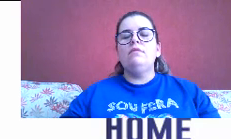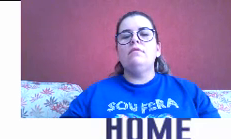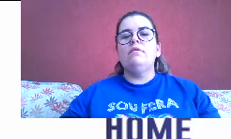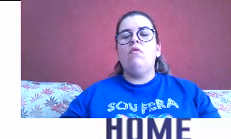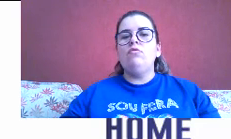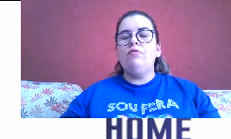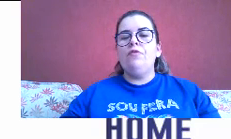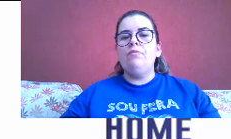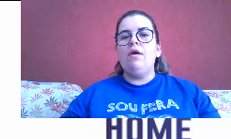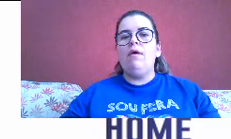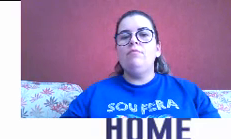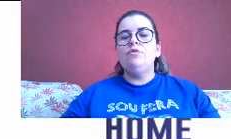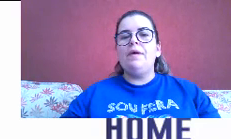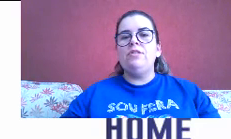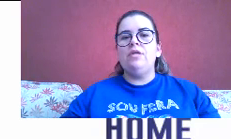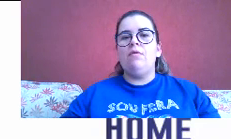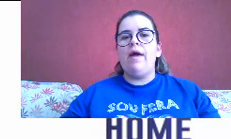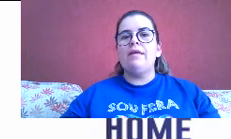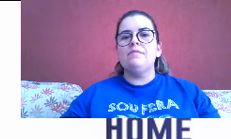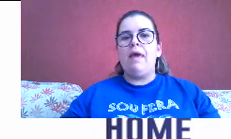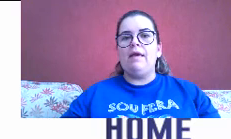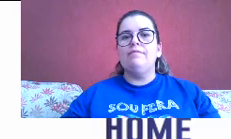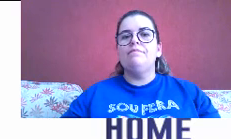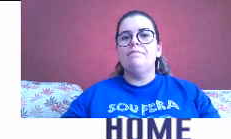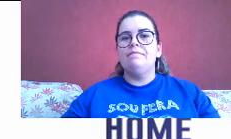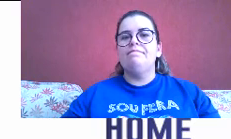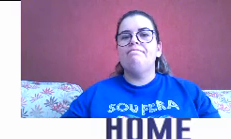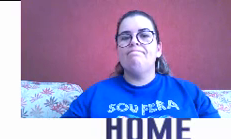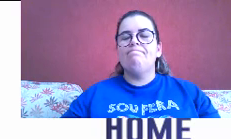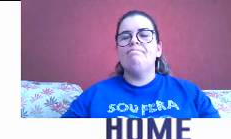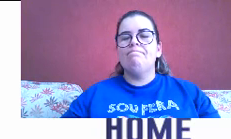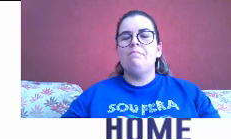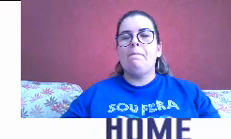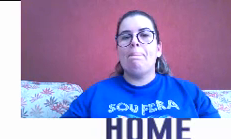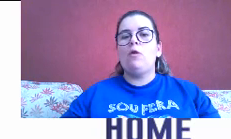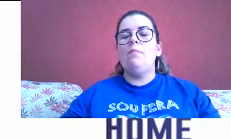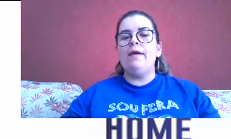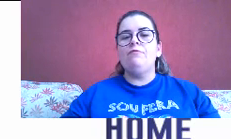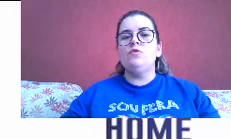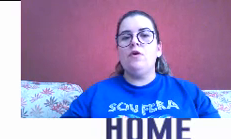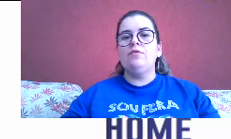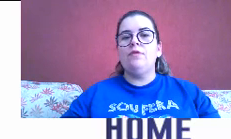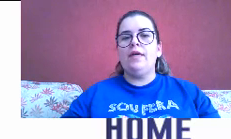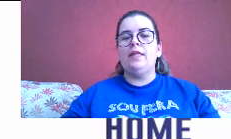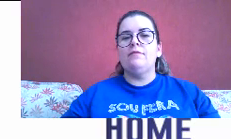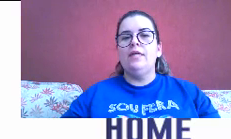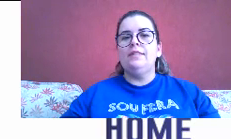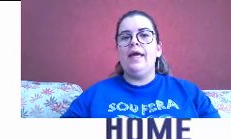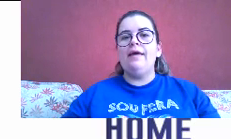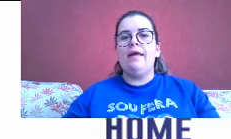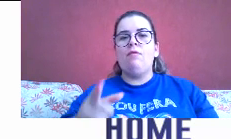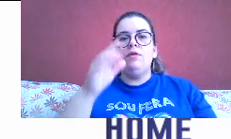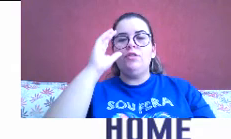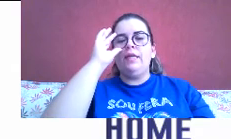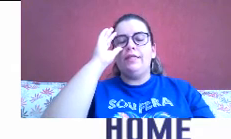eu outro filme que eu amo de paixão x-men como é que funciona tudo aquilo